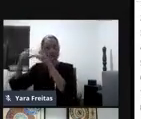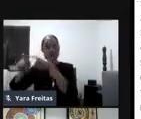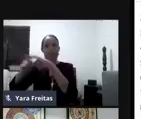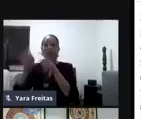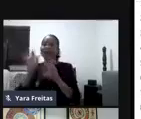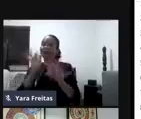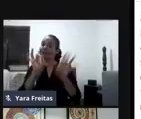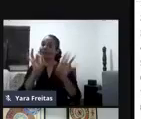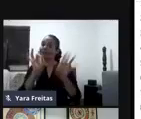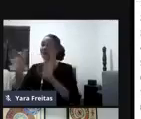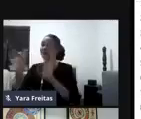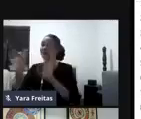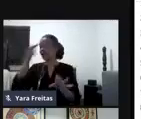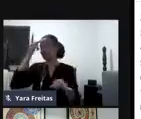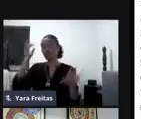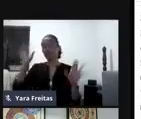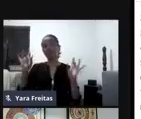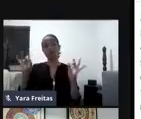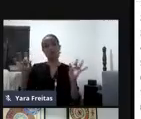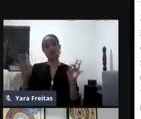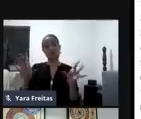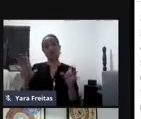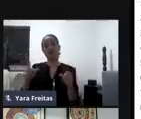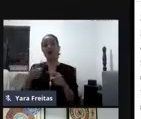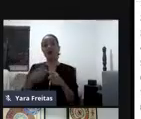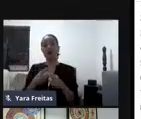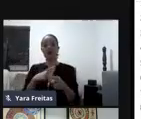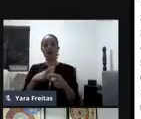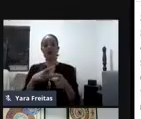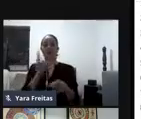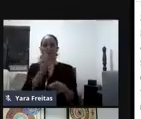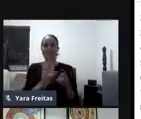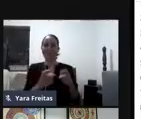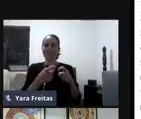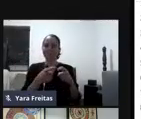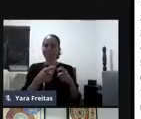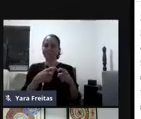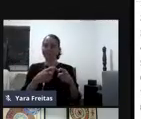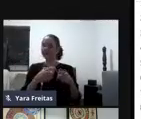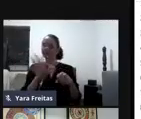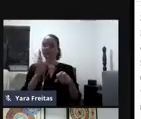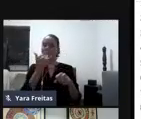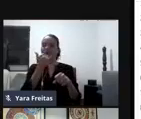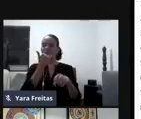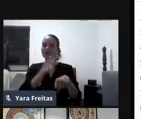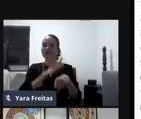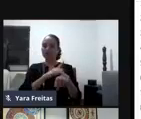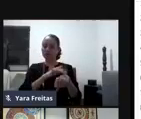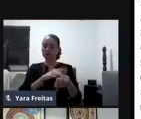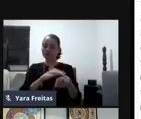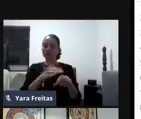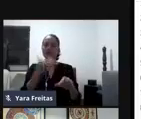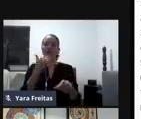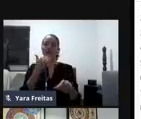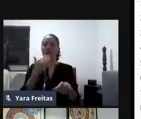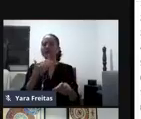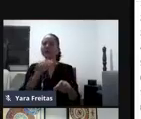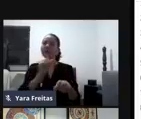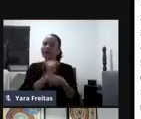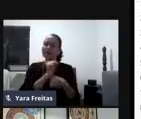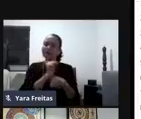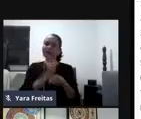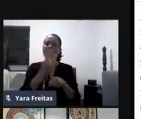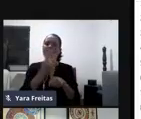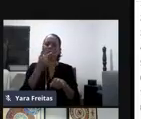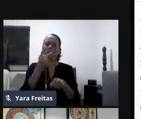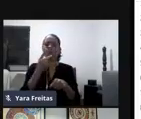é né? Porque tem pacientes que na hora que você pede para ele não fumar e tudo mais, acaba causando